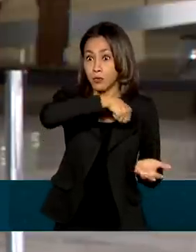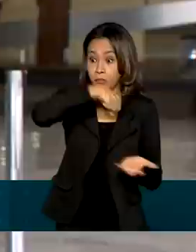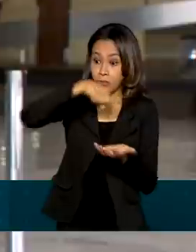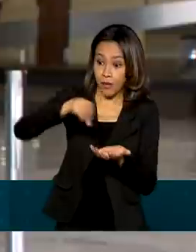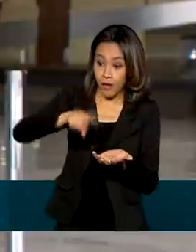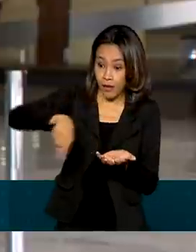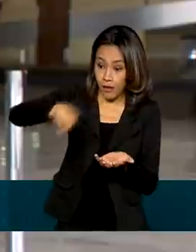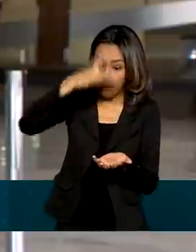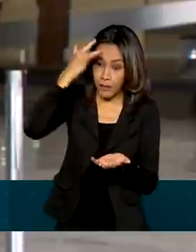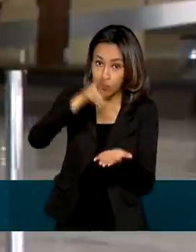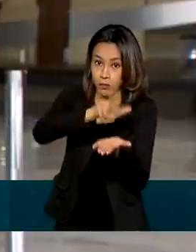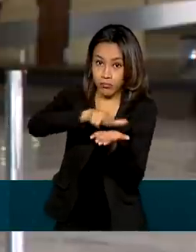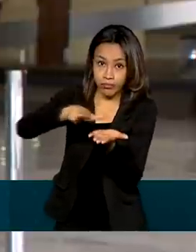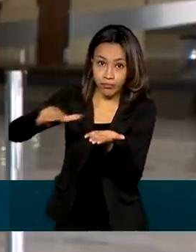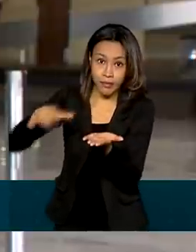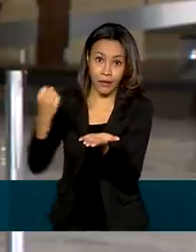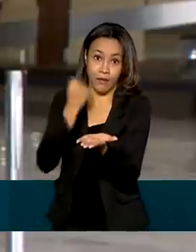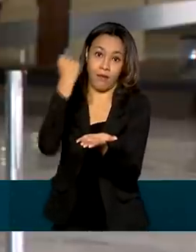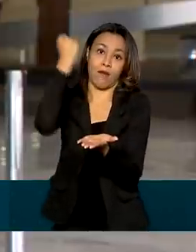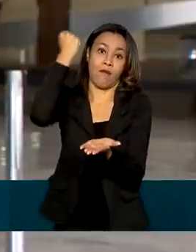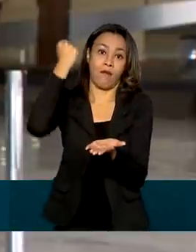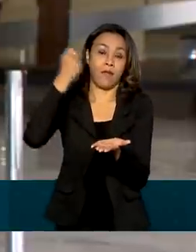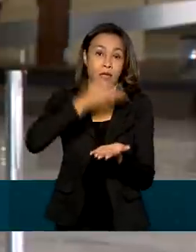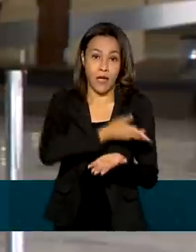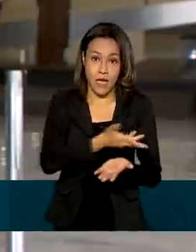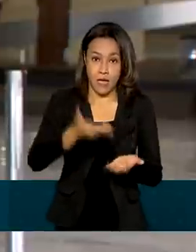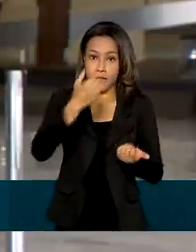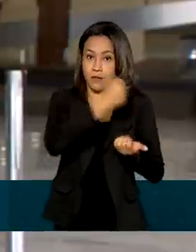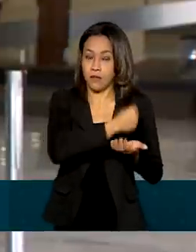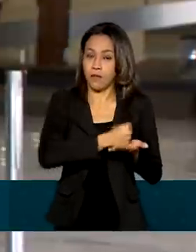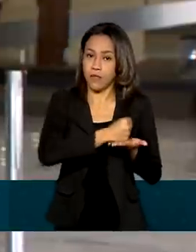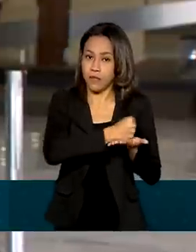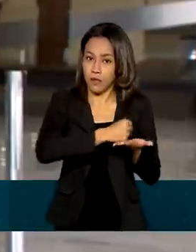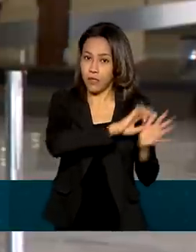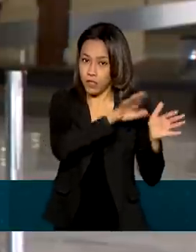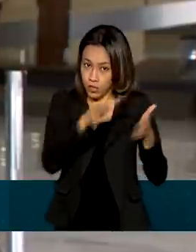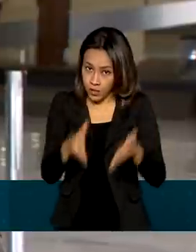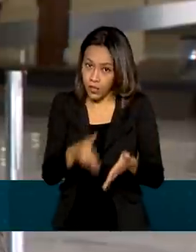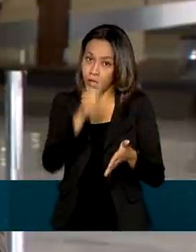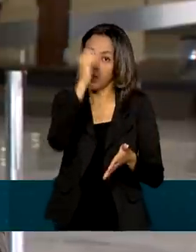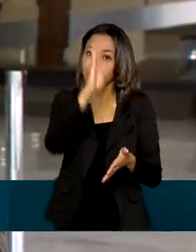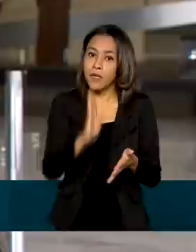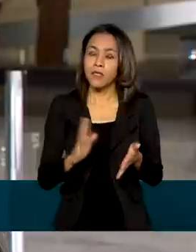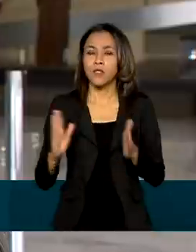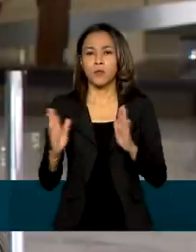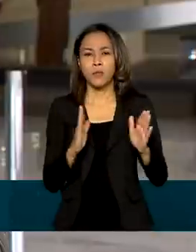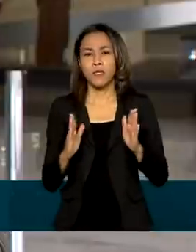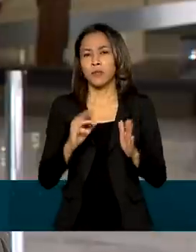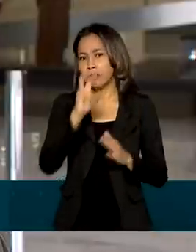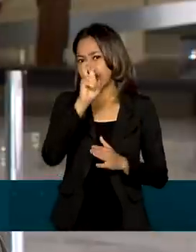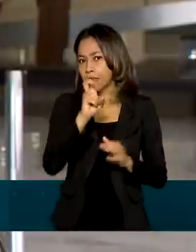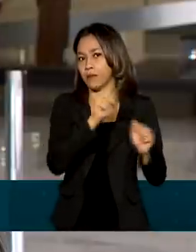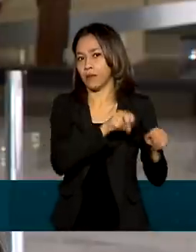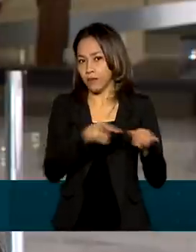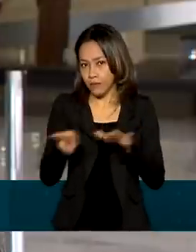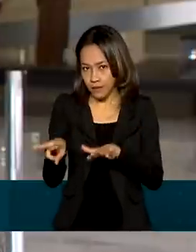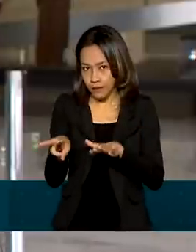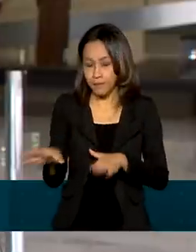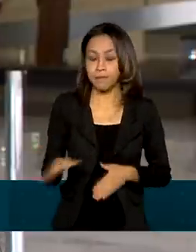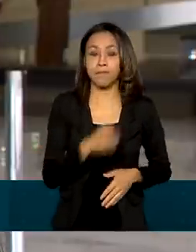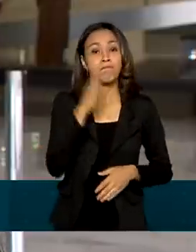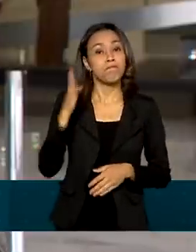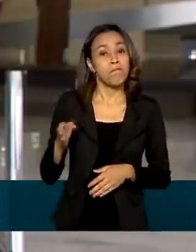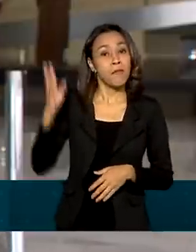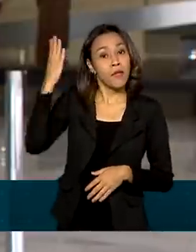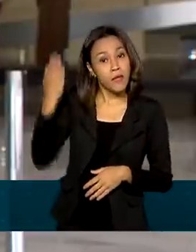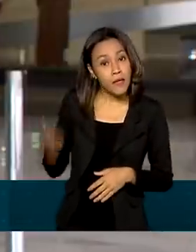da Covid-19. A previsão é que esses medicamentos cheguem aqui no Brasil dentro de 5 semanas, Renata. E o presidente Jair